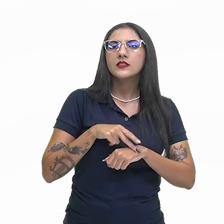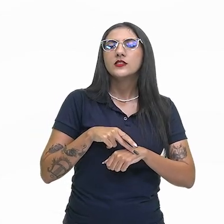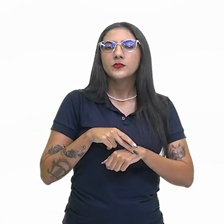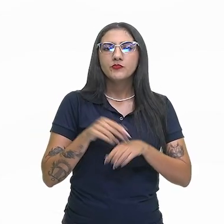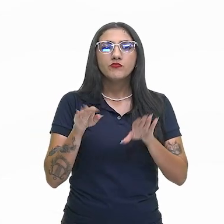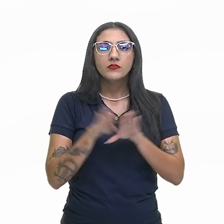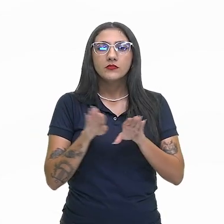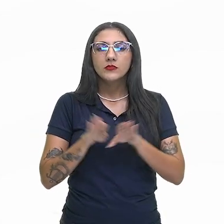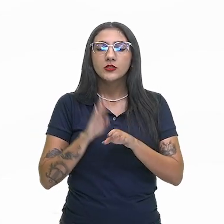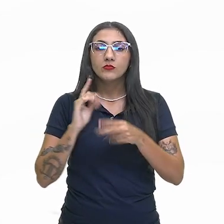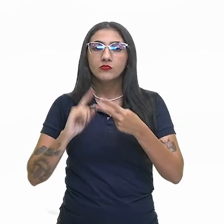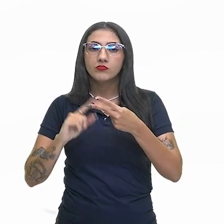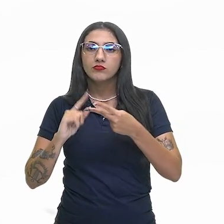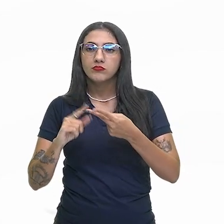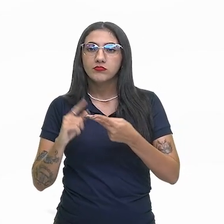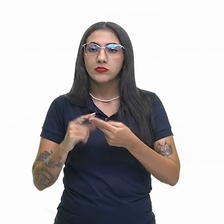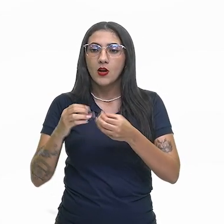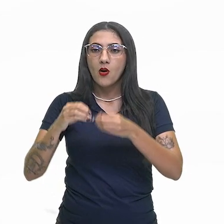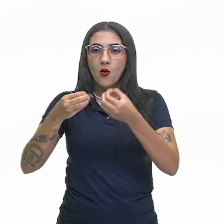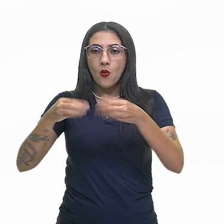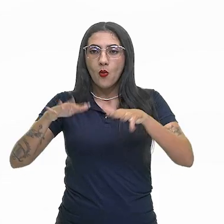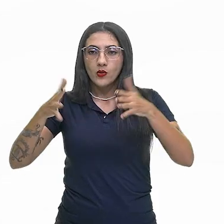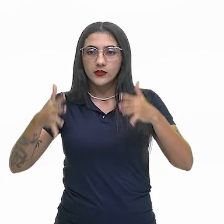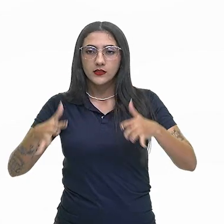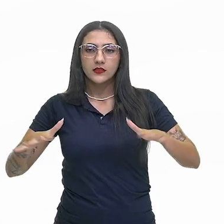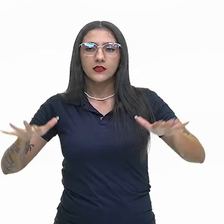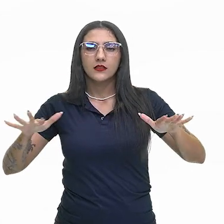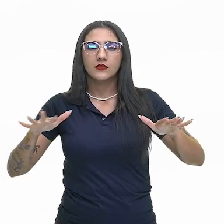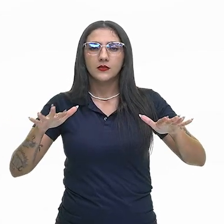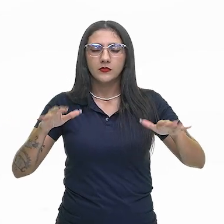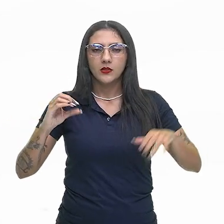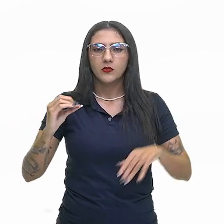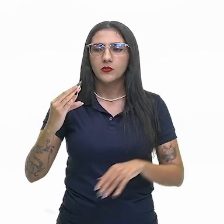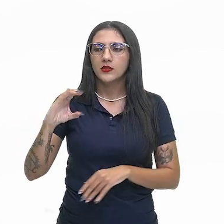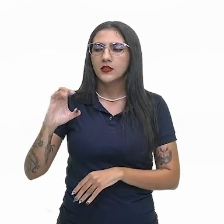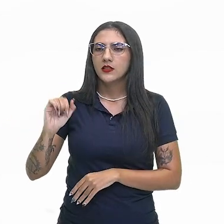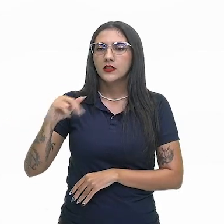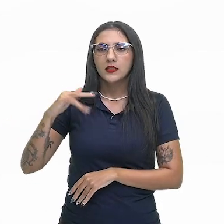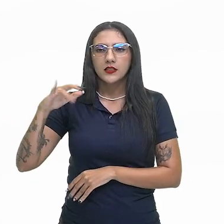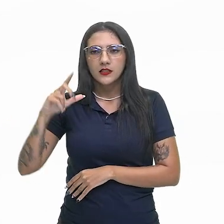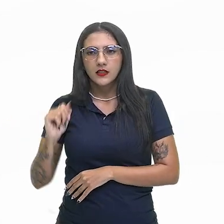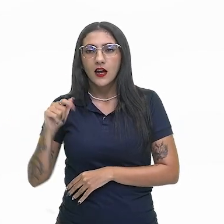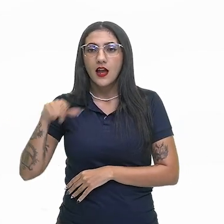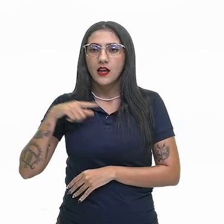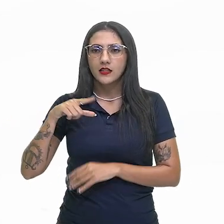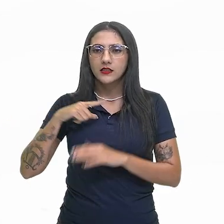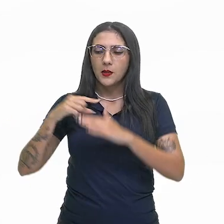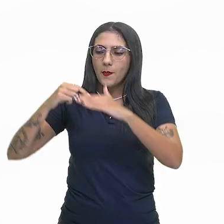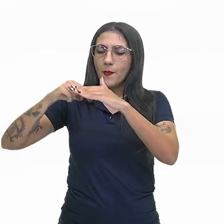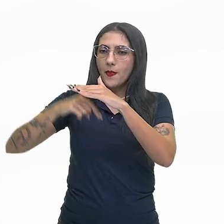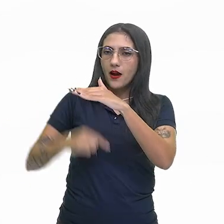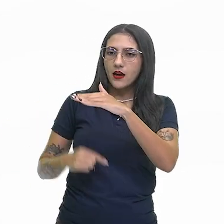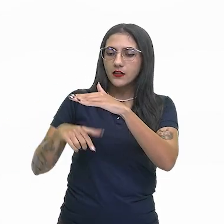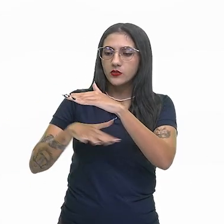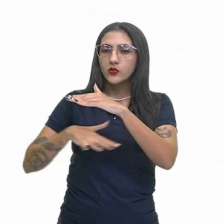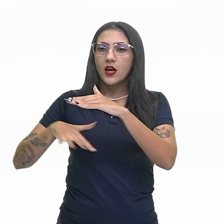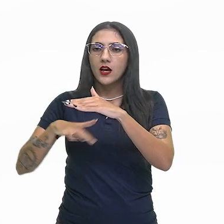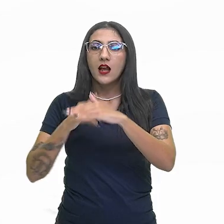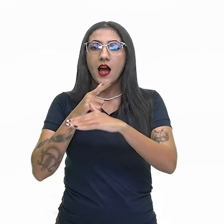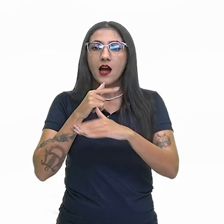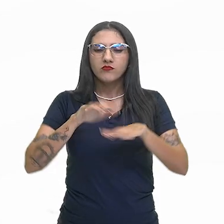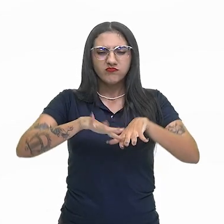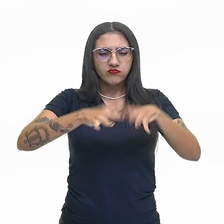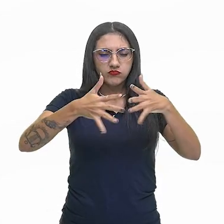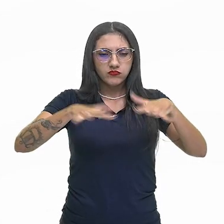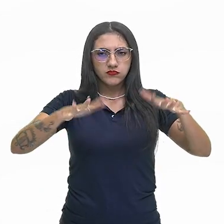a crosta oceânica, que é a crosta que é onde fica embaixo dos mares e dos oceanos. Você tem aquele